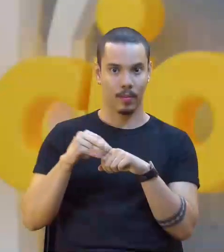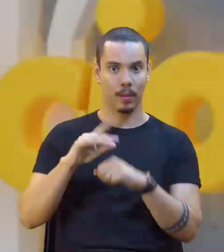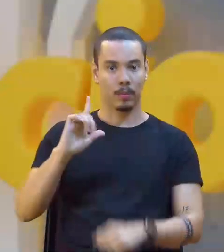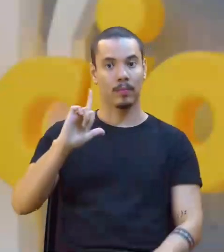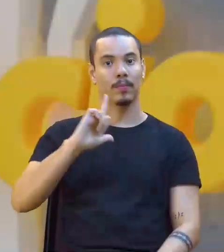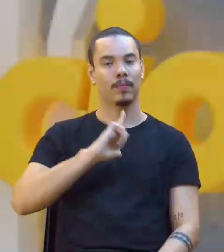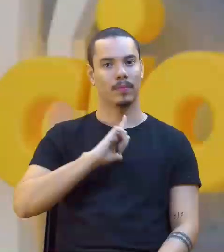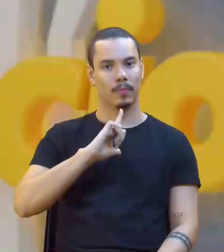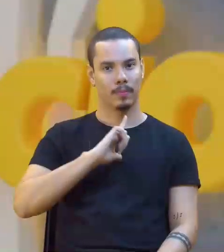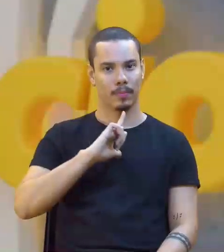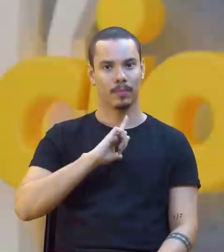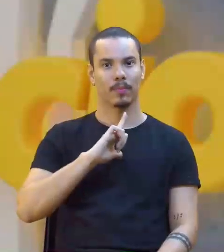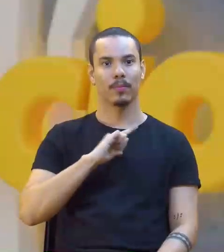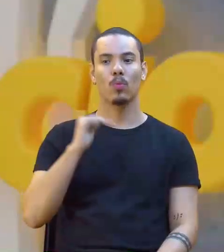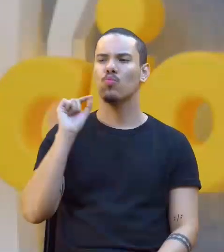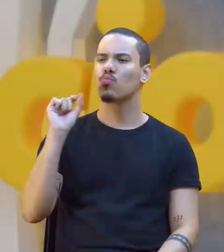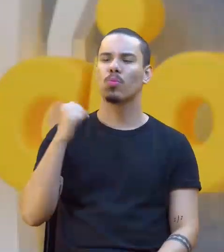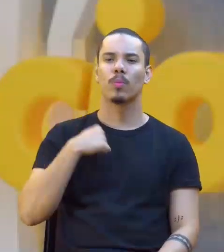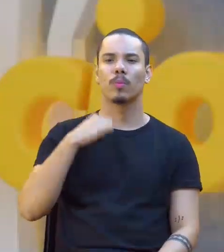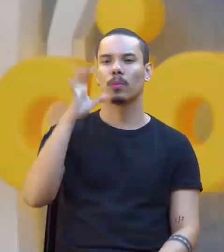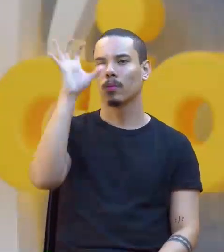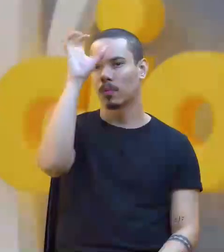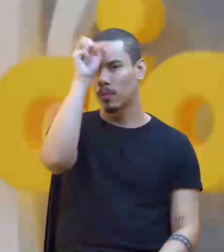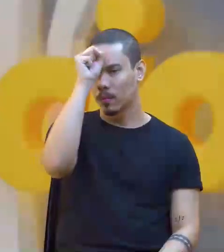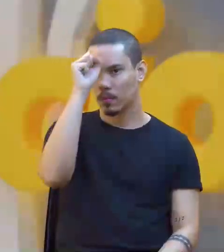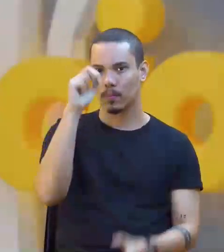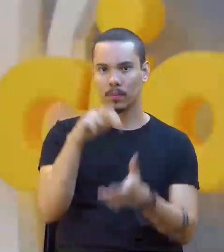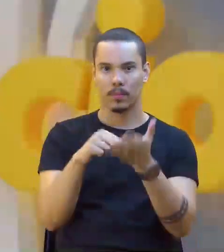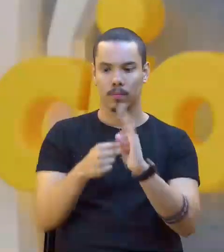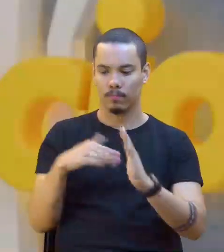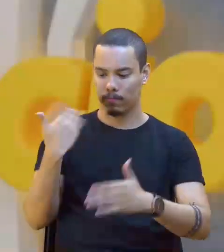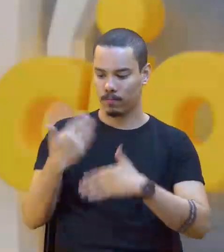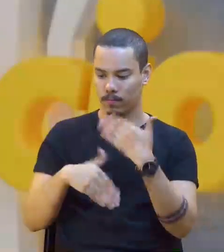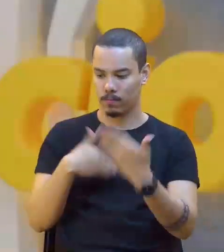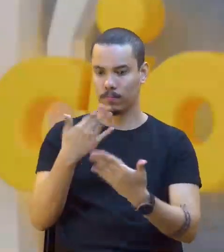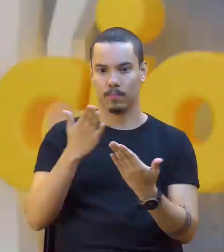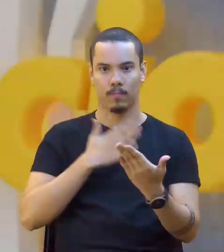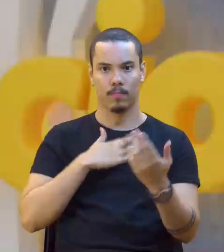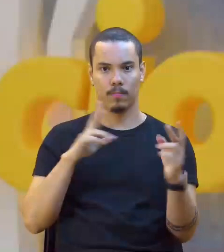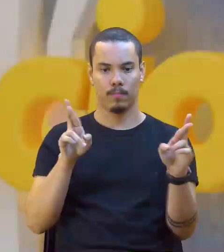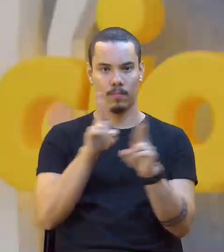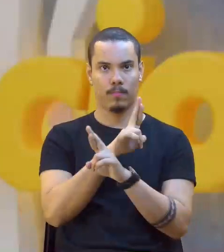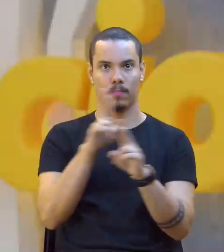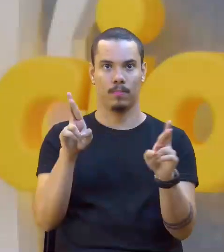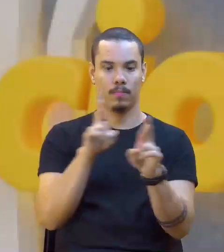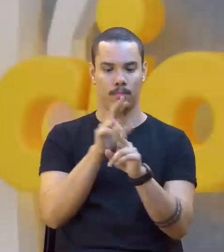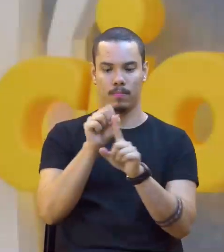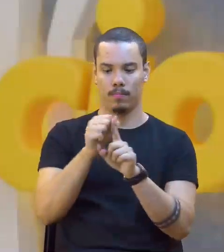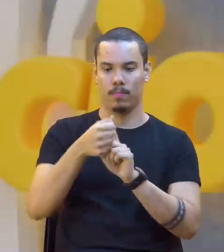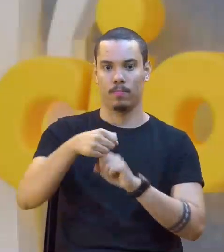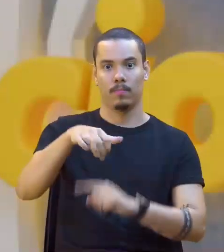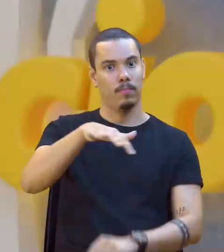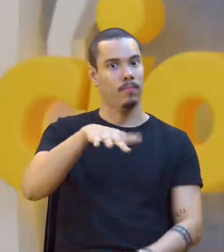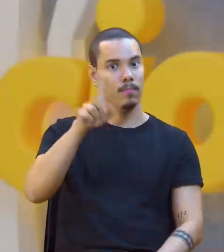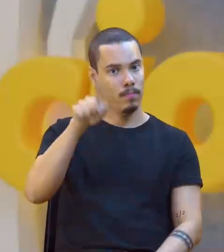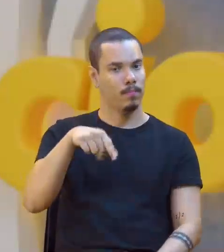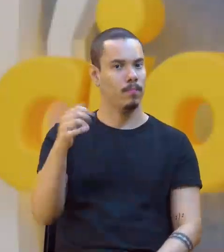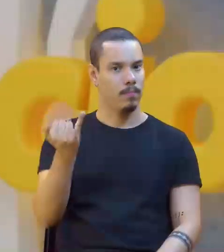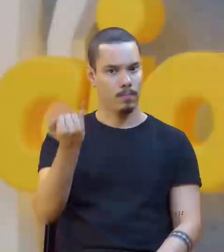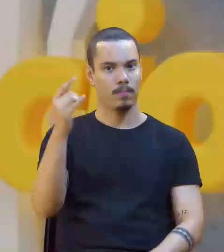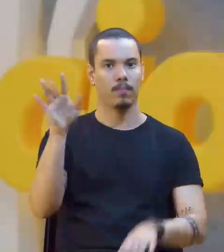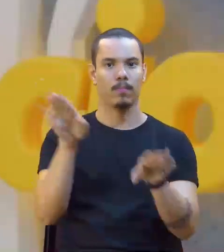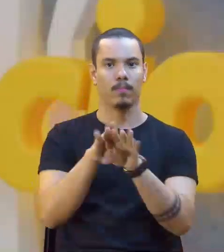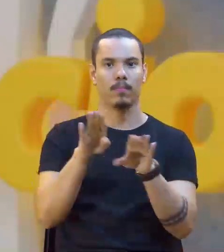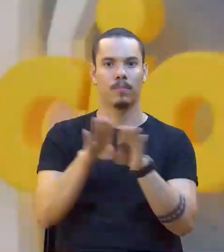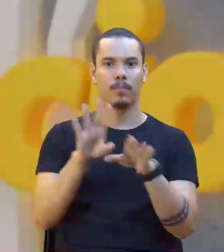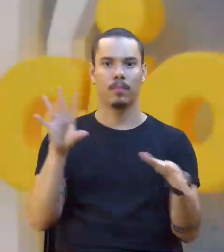que o que eu aprendi foi um construto a partir das minhas relações sociais, isso é importante, inclusive,